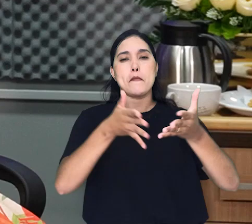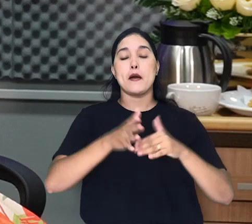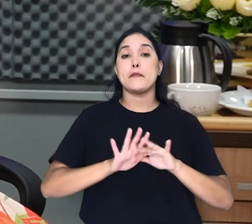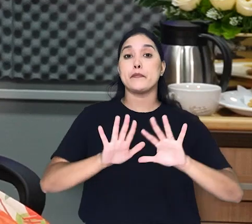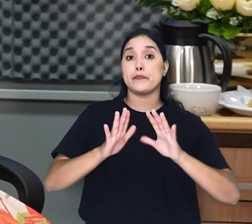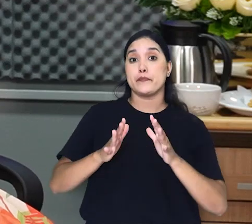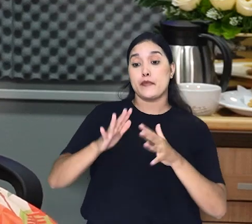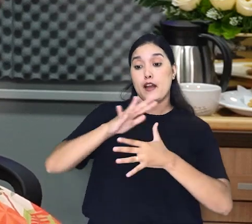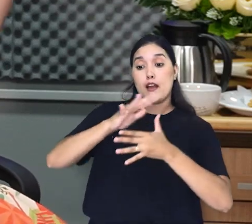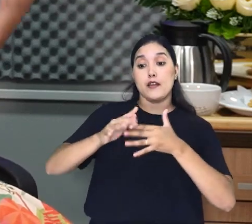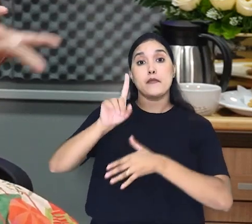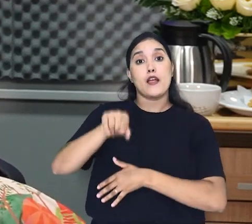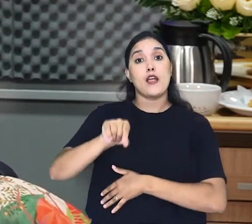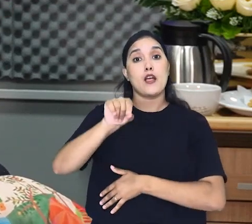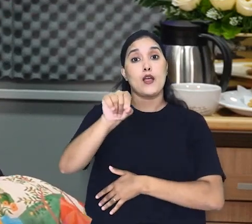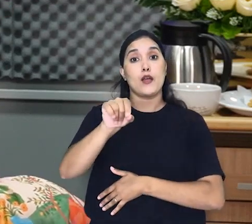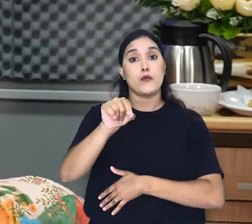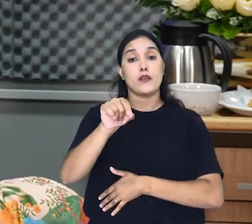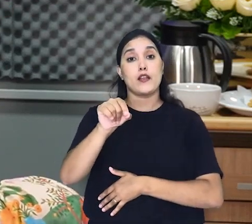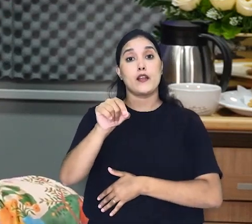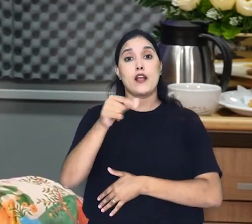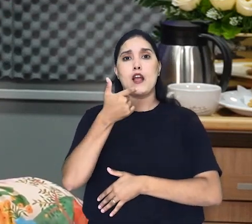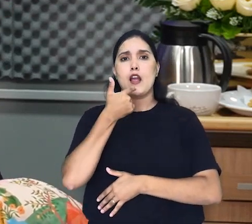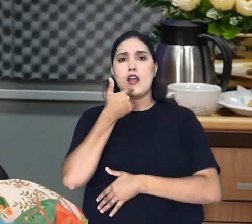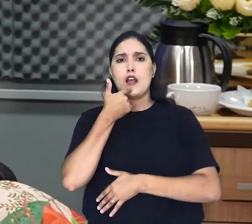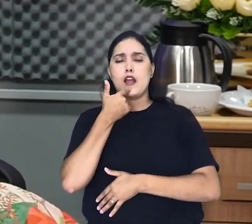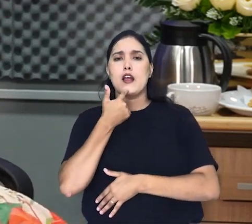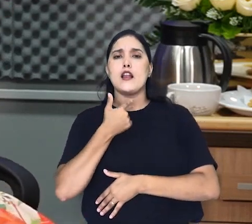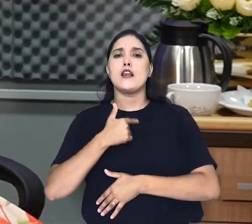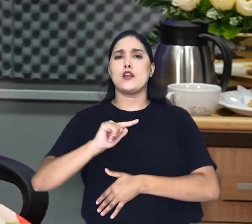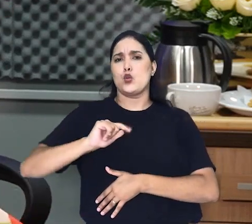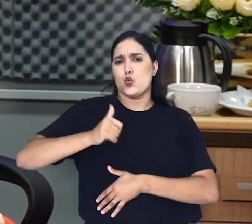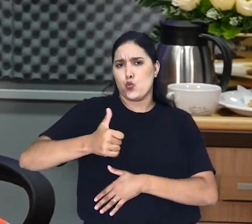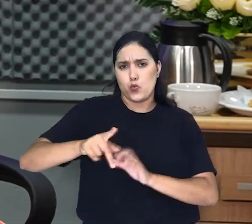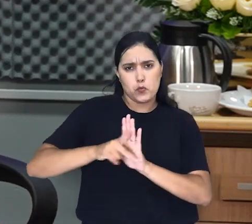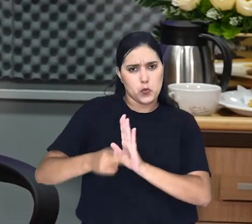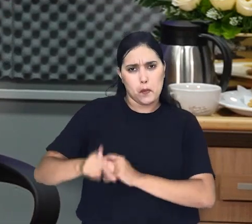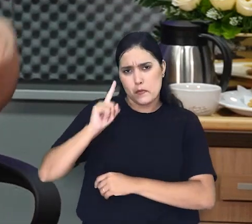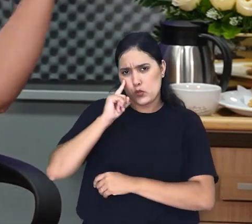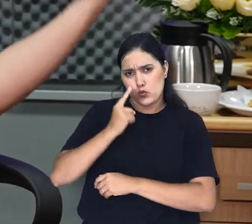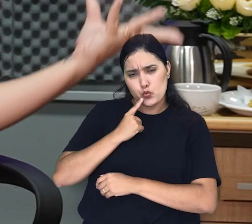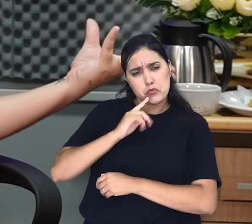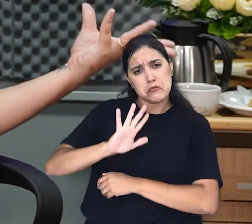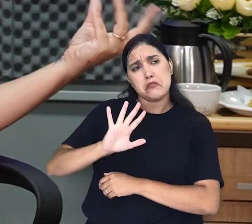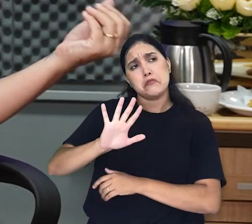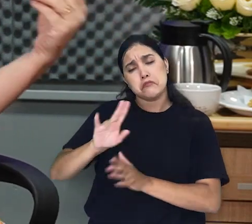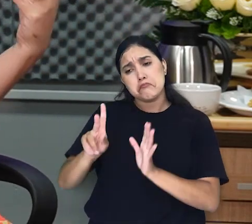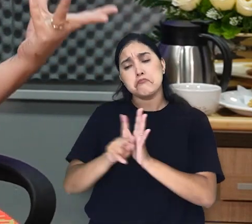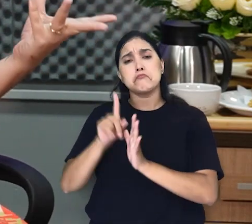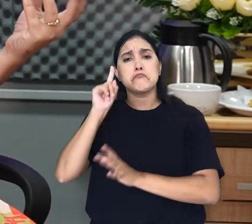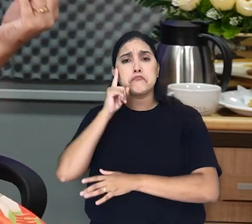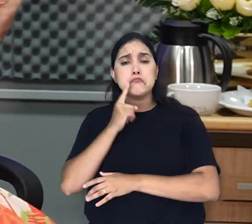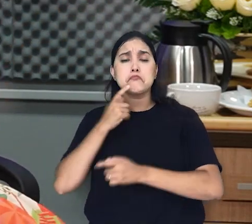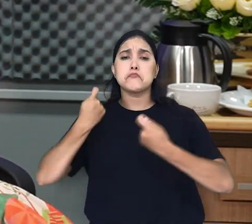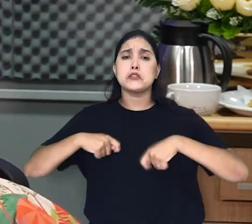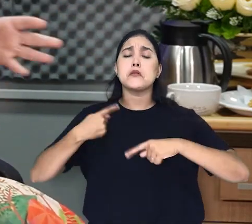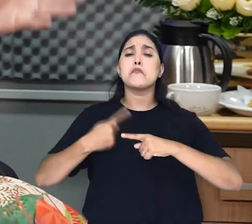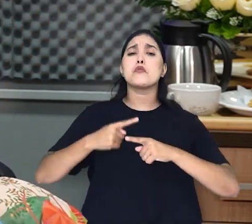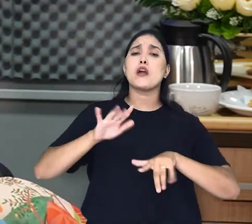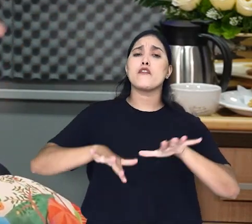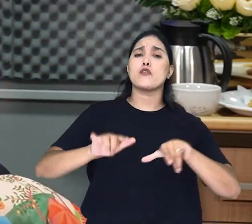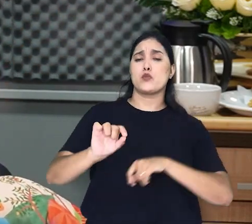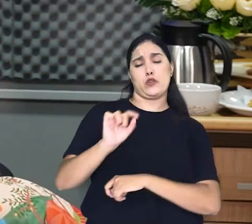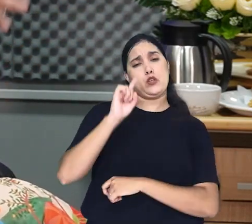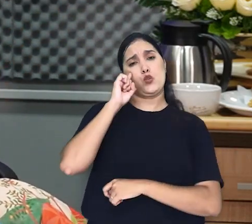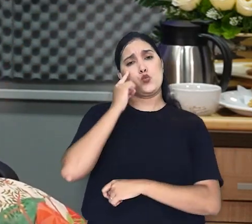achando que é uma língua internacional, né? Que, eu vi um filme ali e ele é em Libras. Não, não é em Libras. Eu não